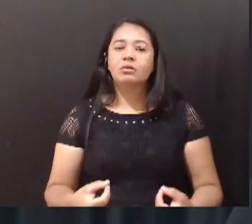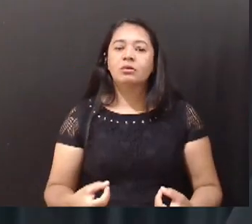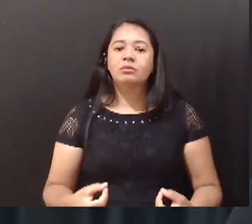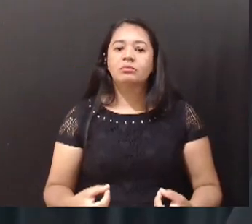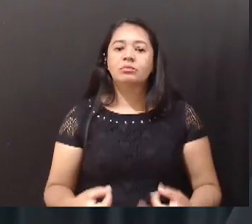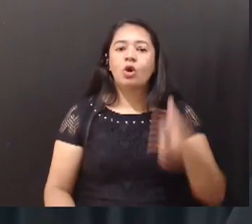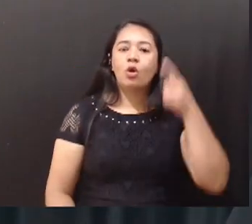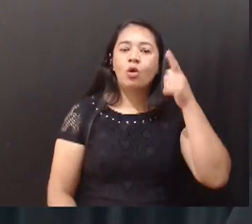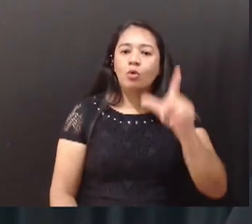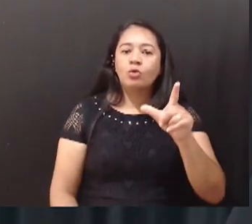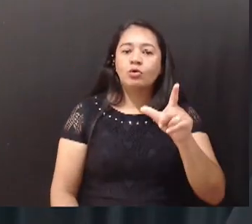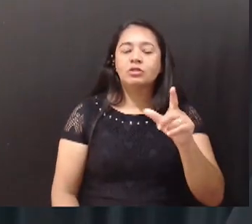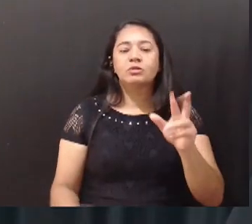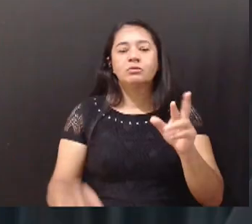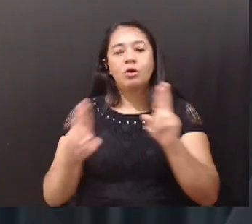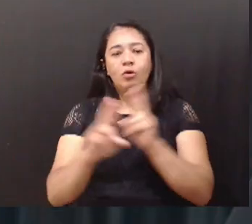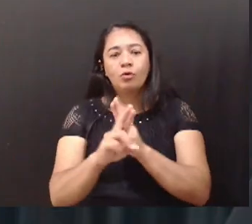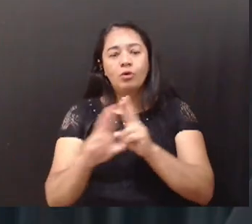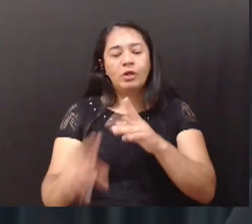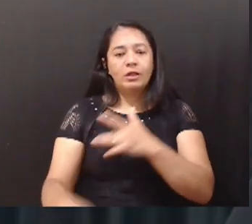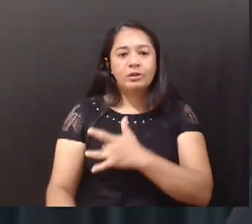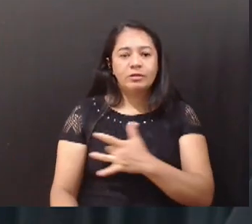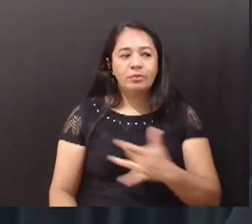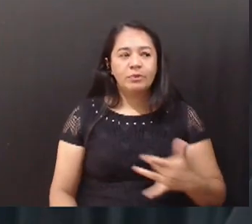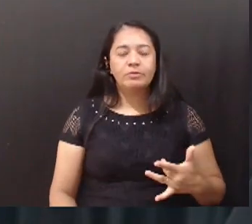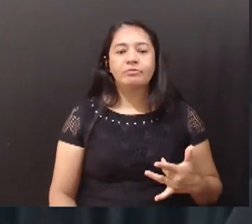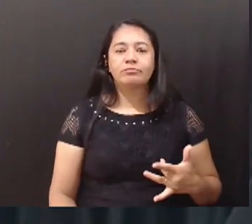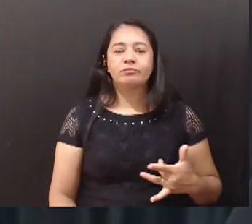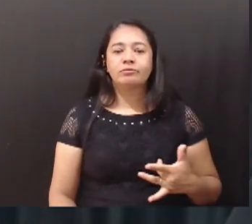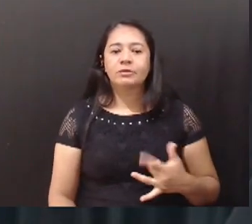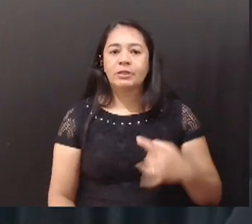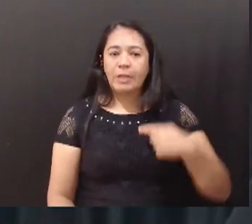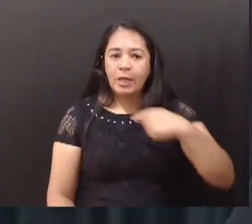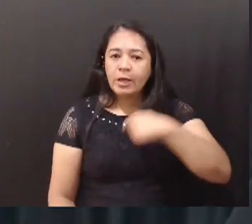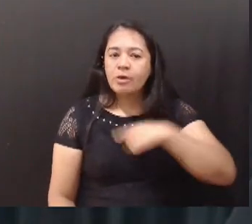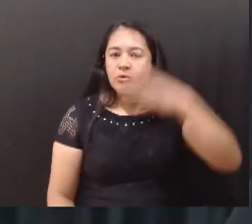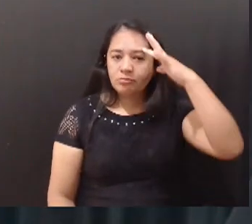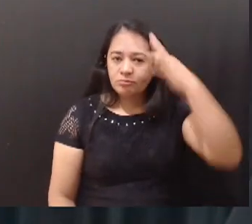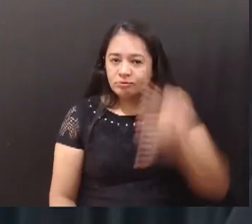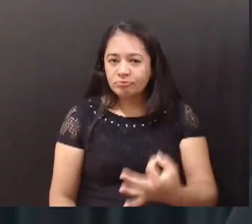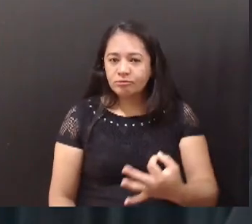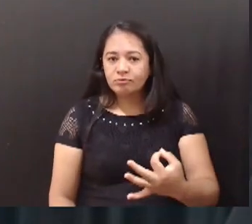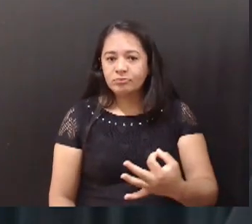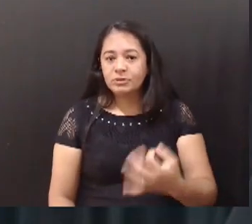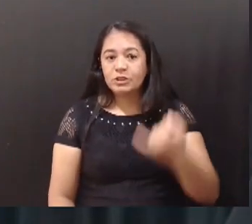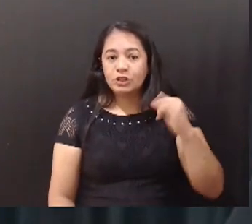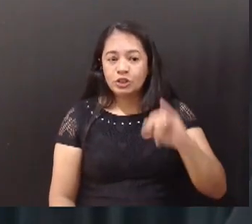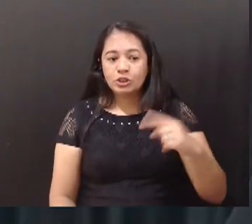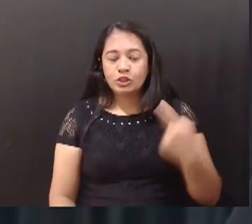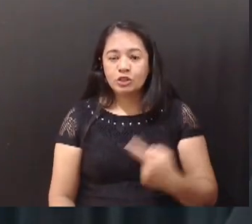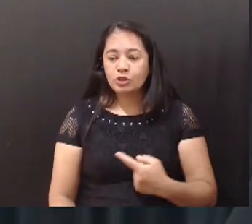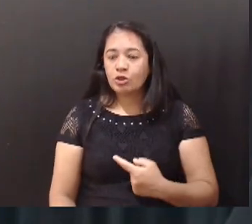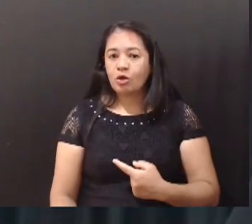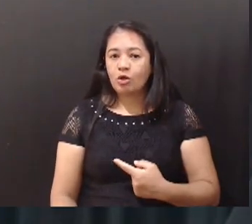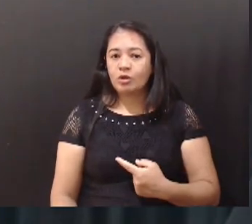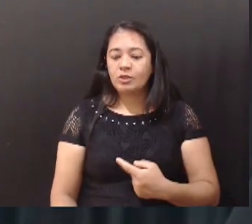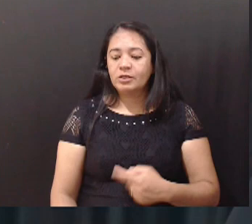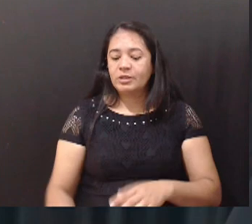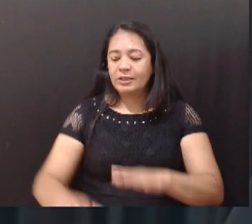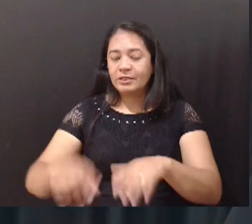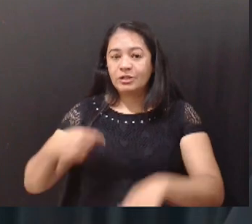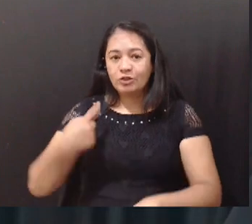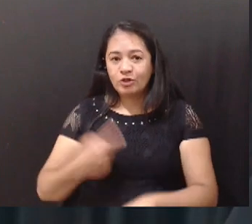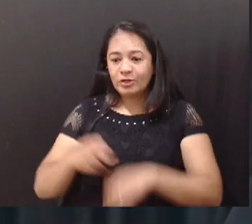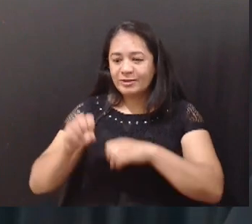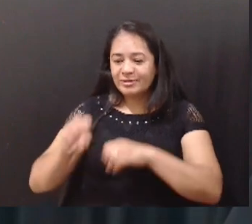um relacionamento saudável. Eu tenho certeza disso. Tenho certeza que quando a gente ensina os nossos meninos a tratar bem